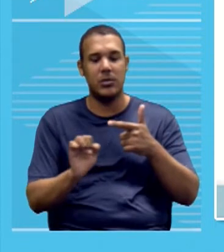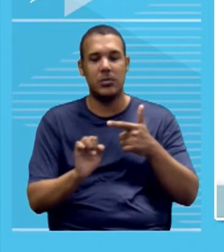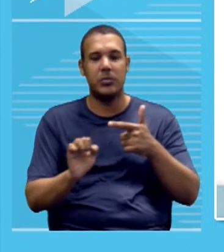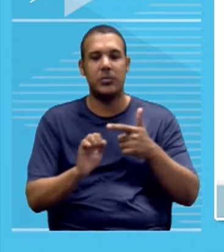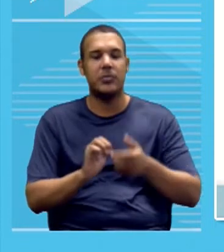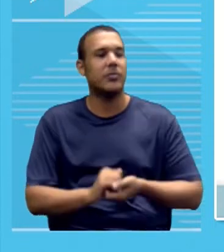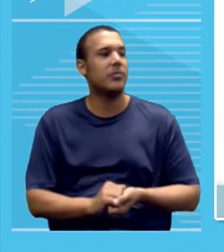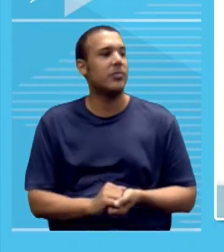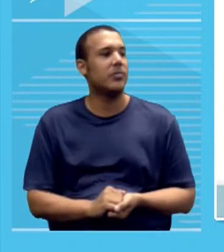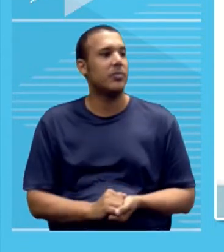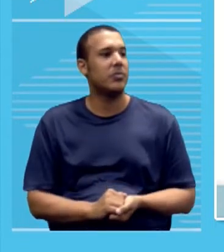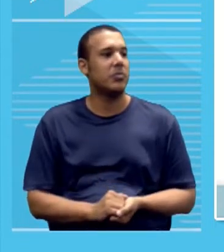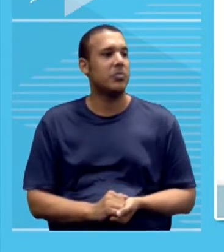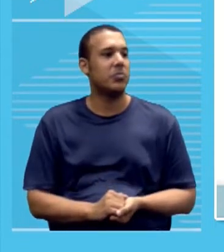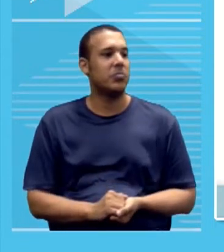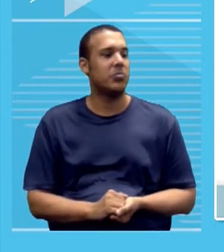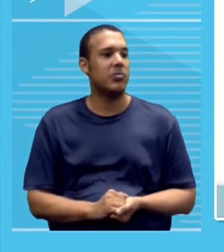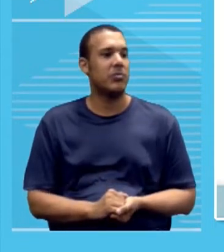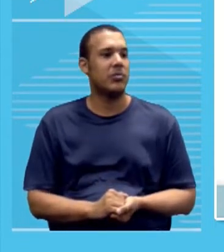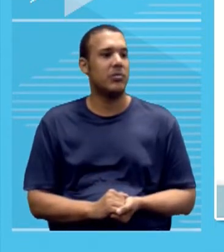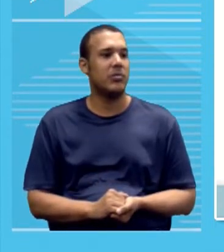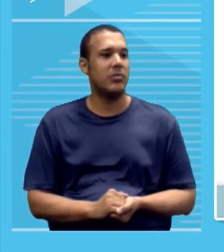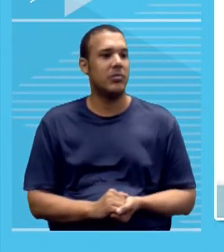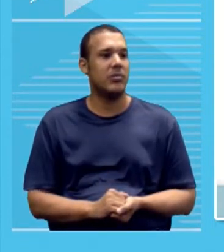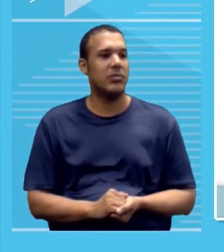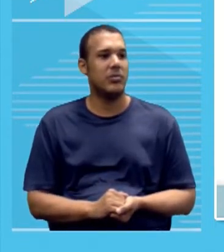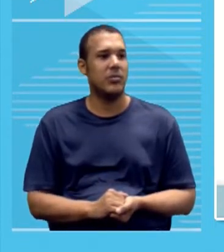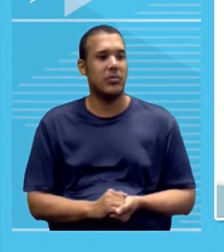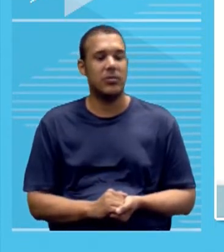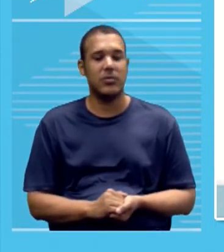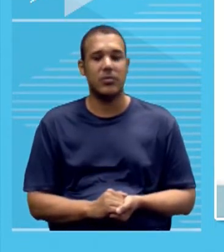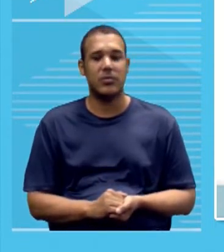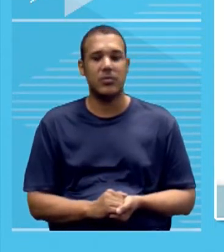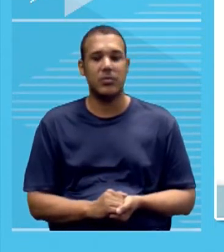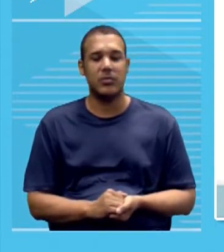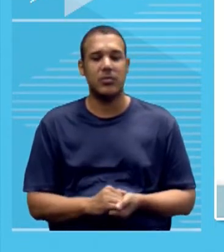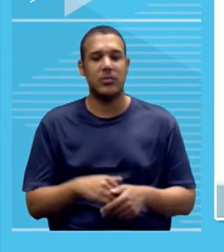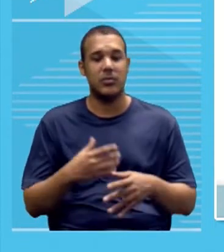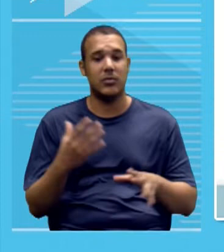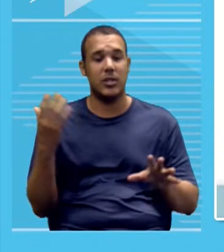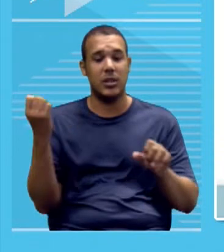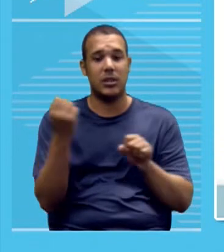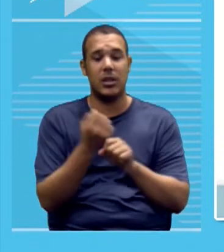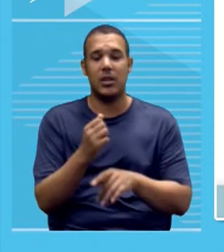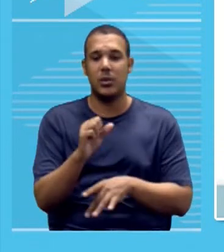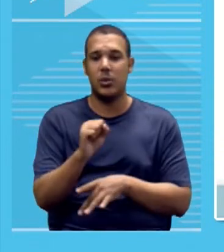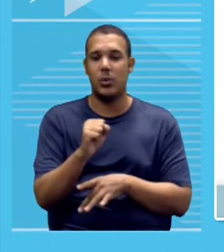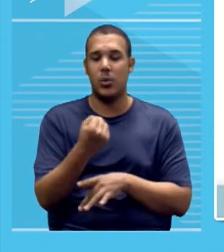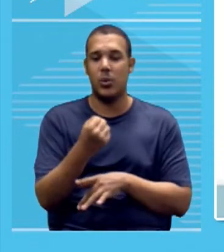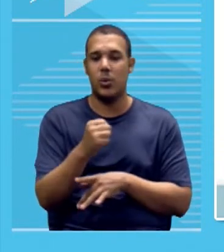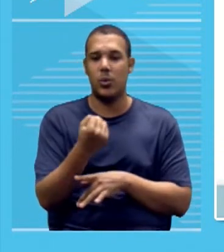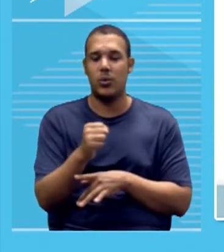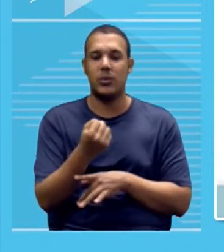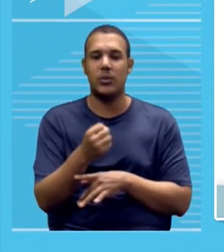Beleza? 32 dividido por 4 daria quanto? 8, né?